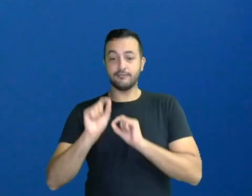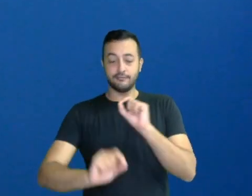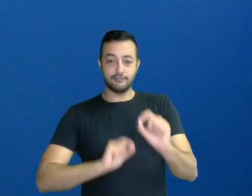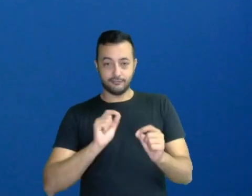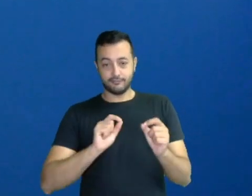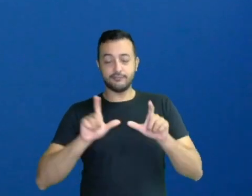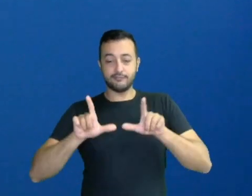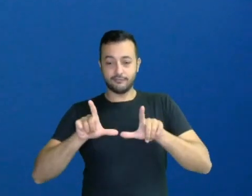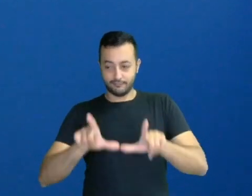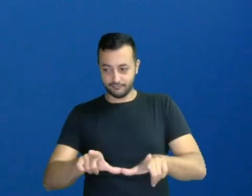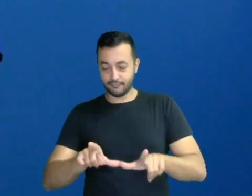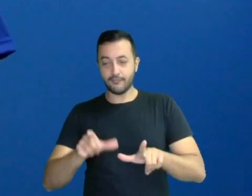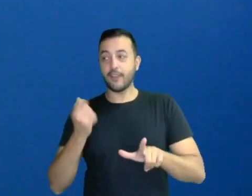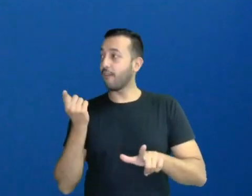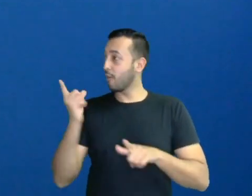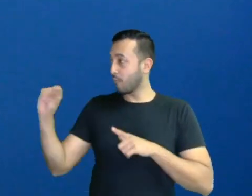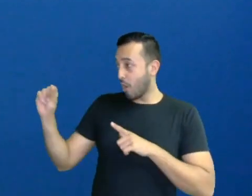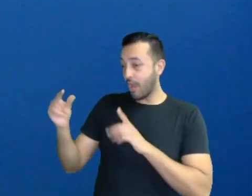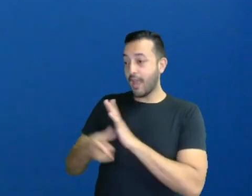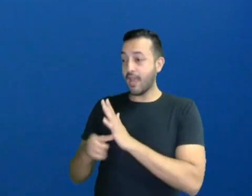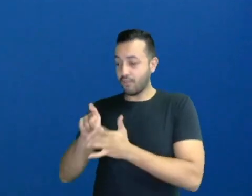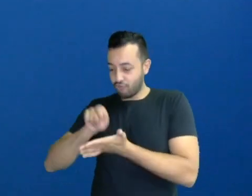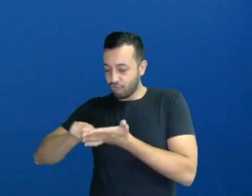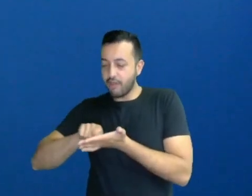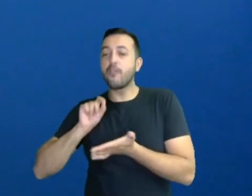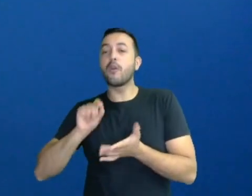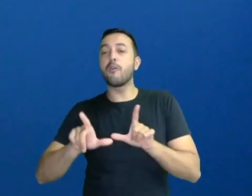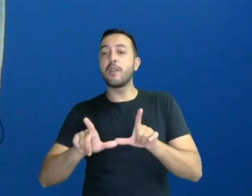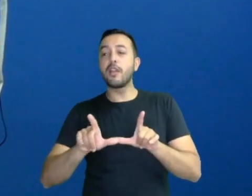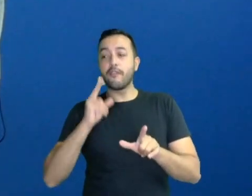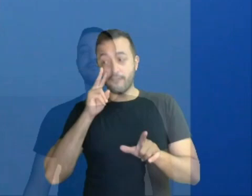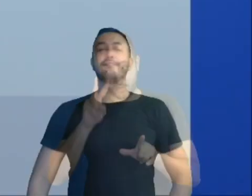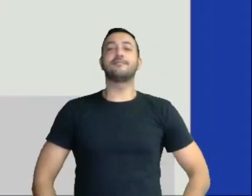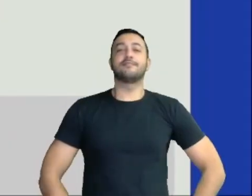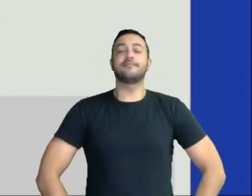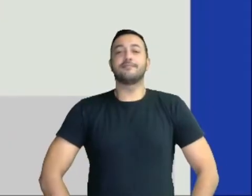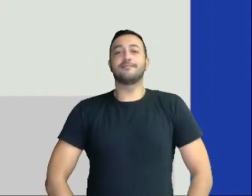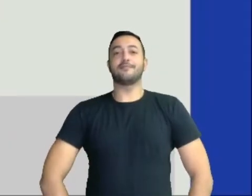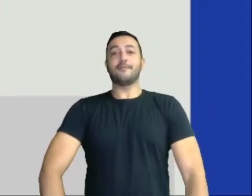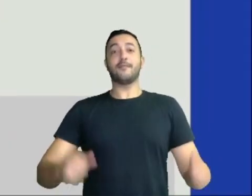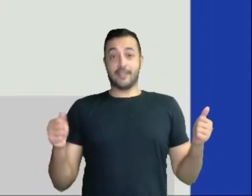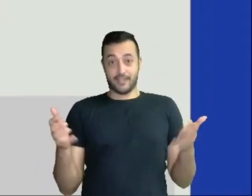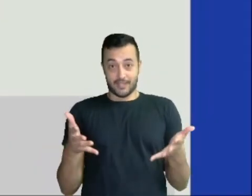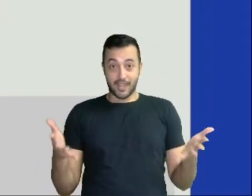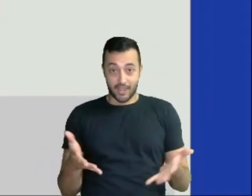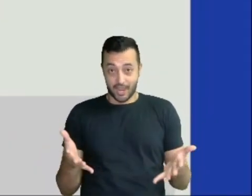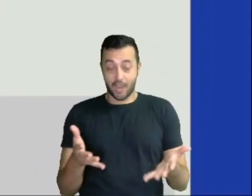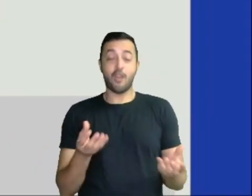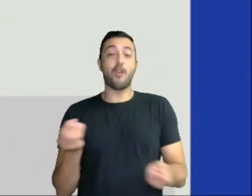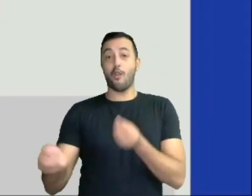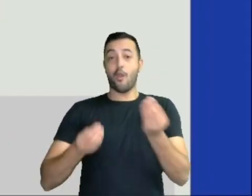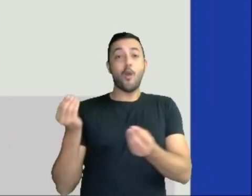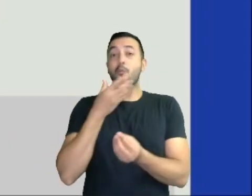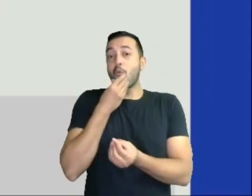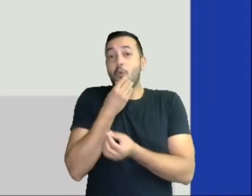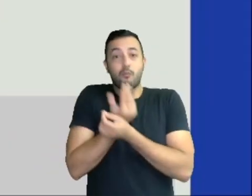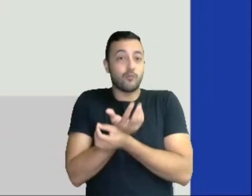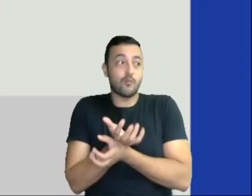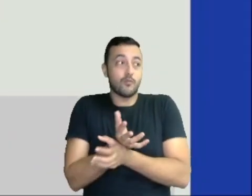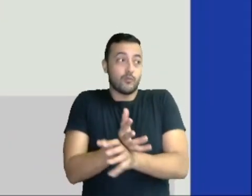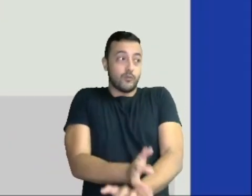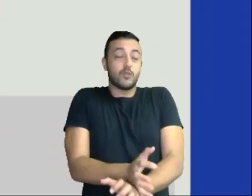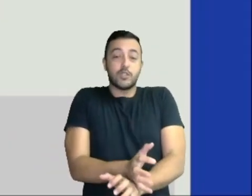lá no bilhete antes de ir embora para vovó carocha Vamos lá ver comigo vamos agora ver o que é que o senhor esqueleto